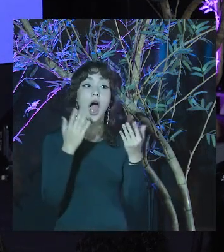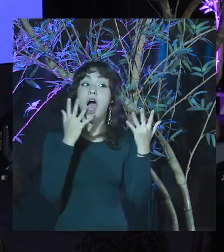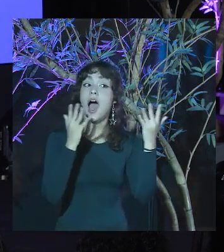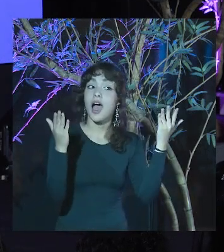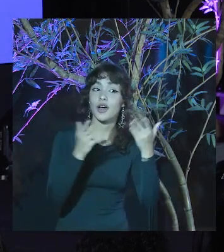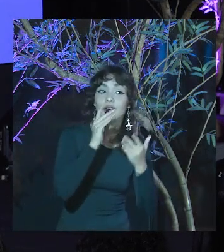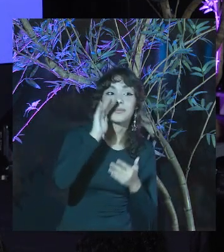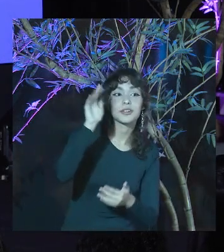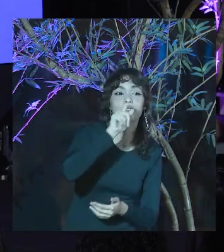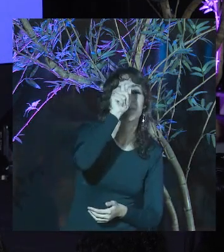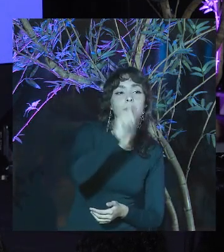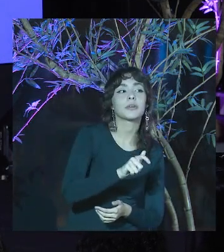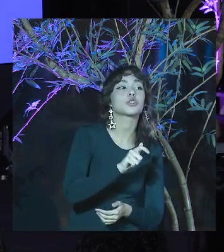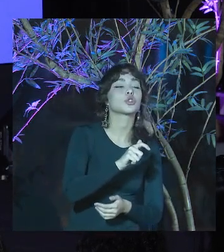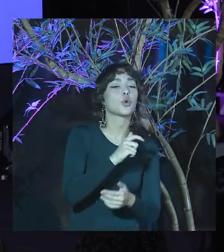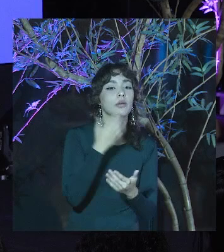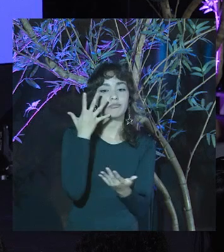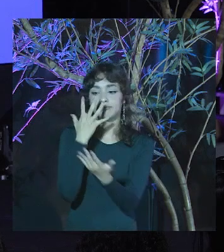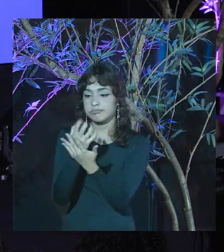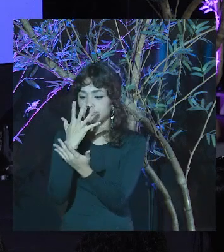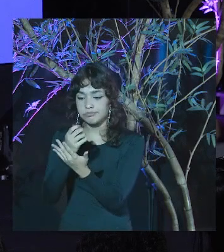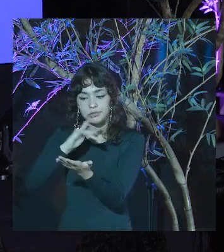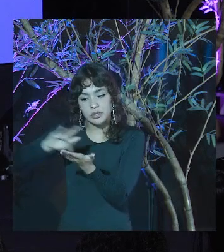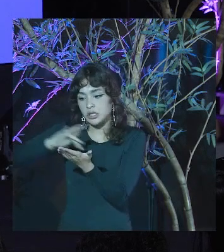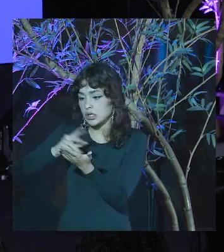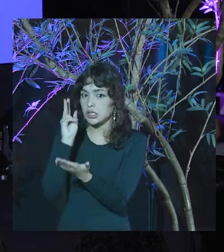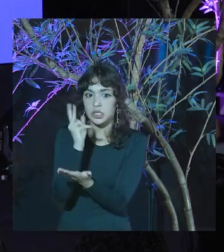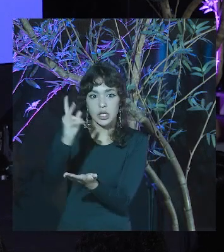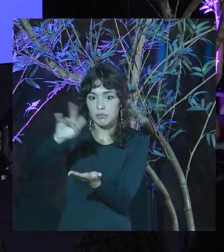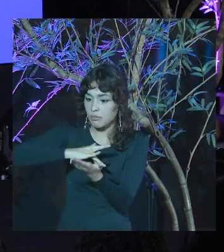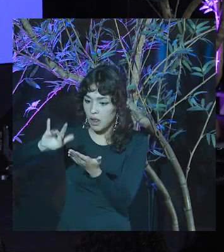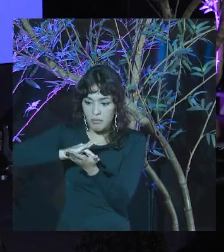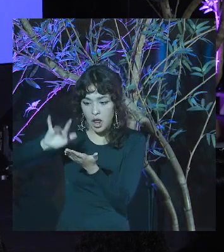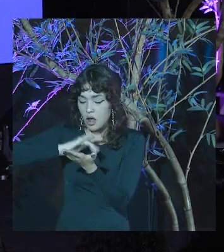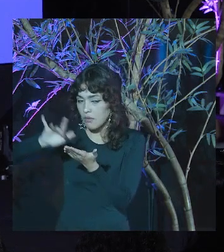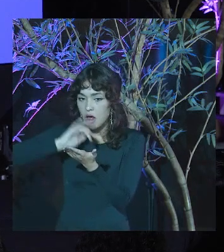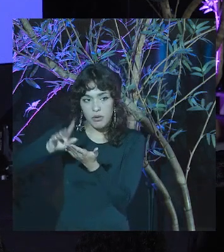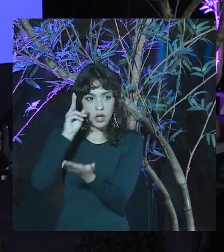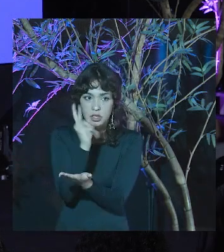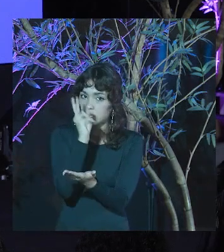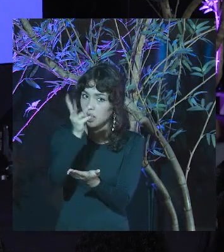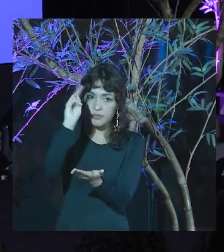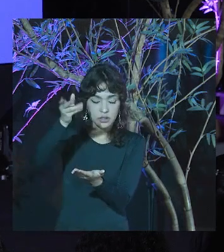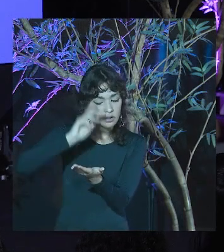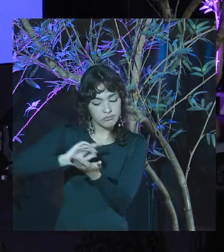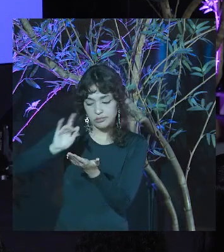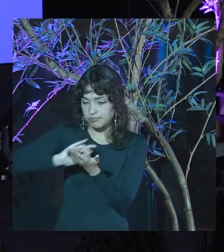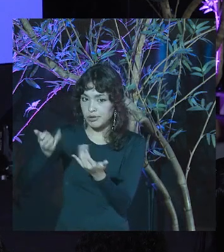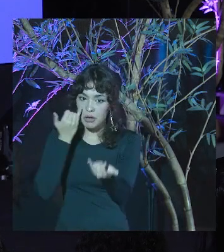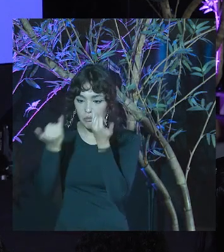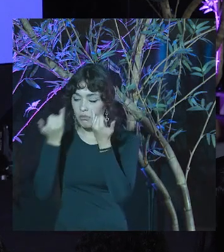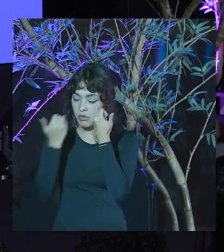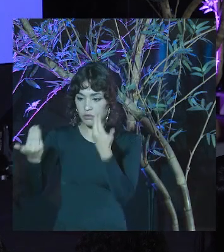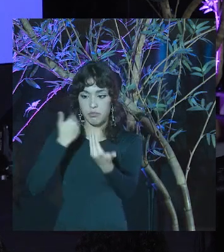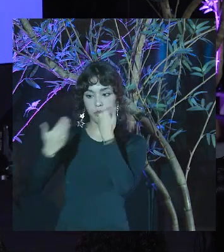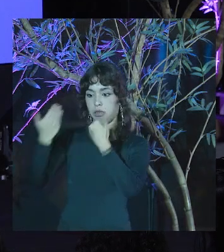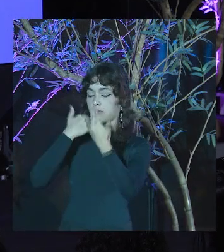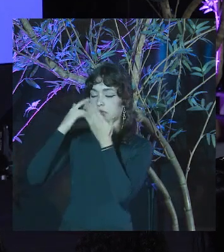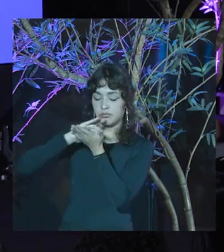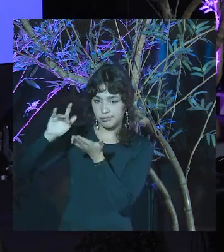numa conexão ininterrupta, que nunca se desliga e nunca se desconecta de todo o sistema de informação que a gente tem à nossa